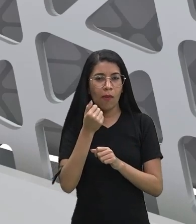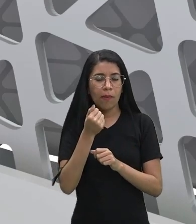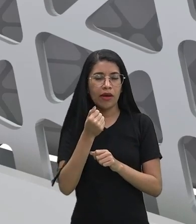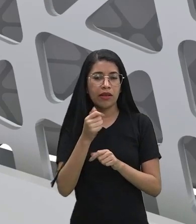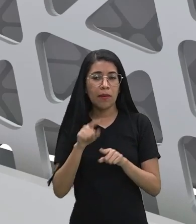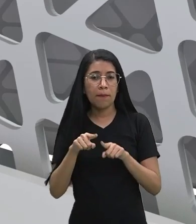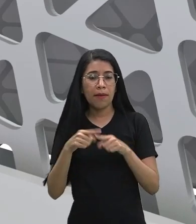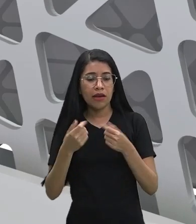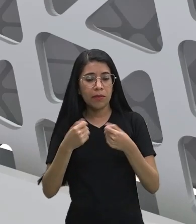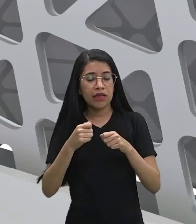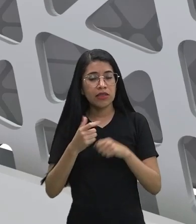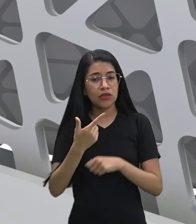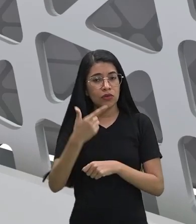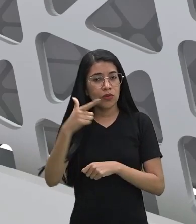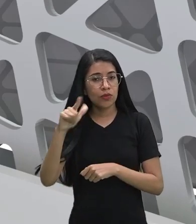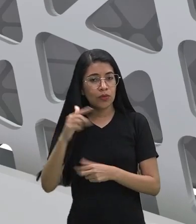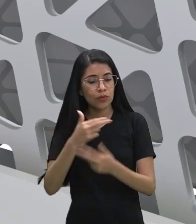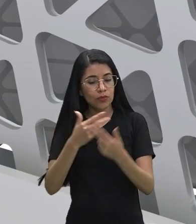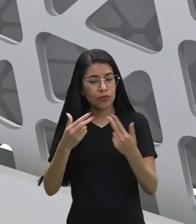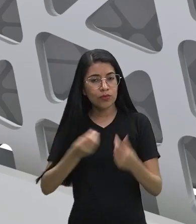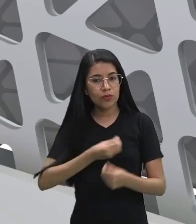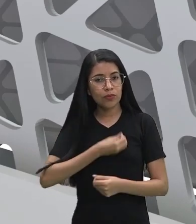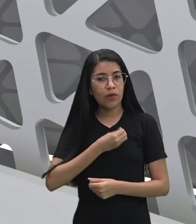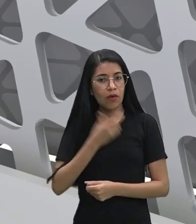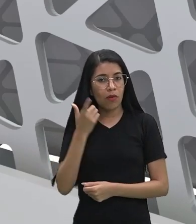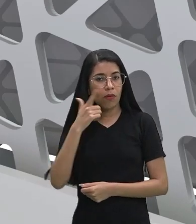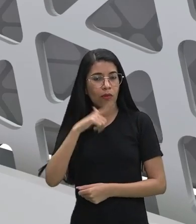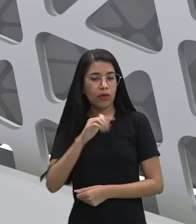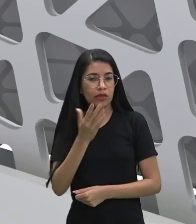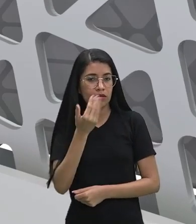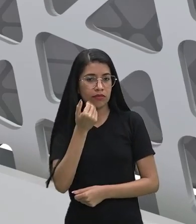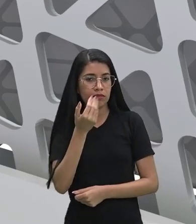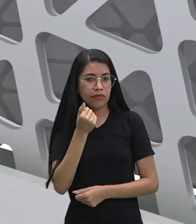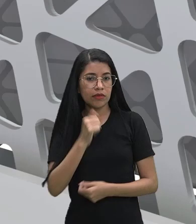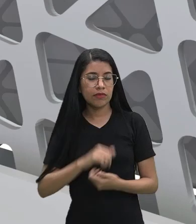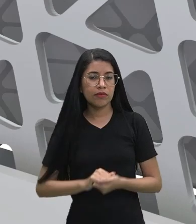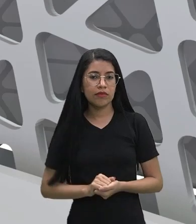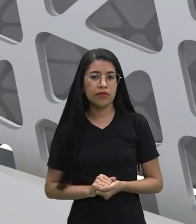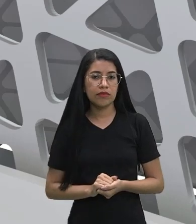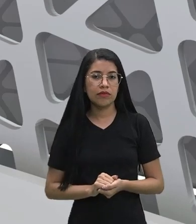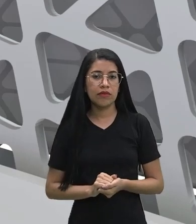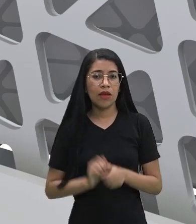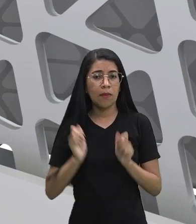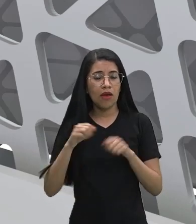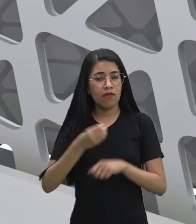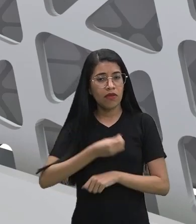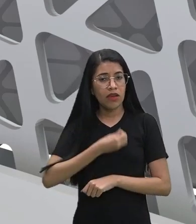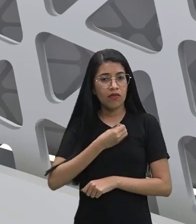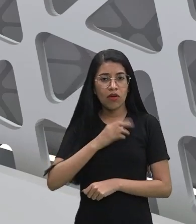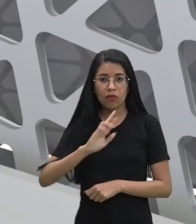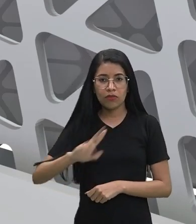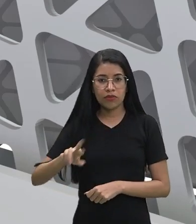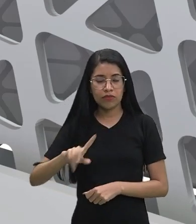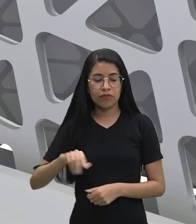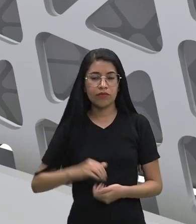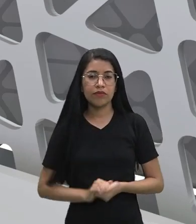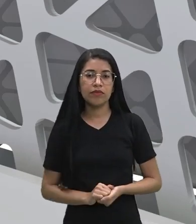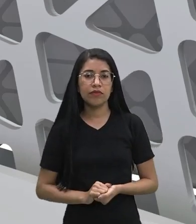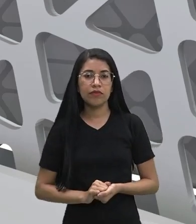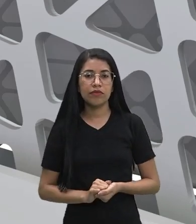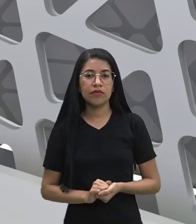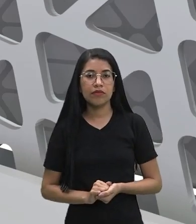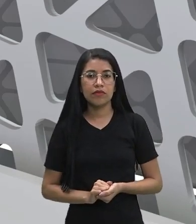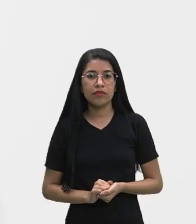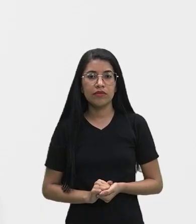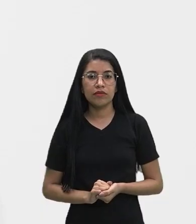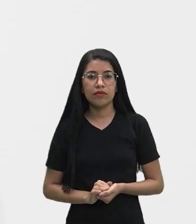mas eles precisam de um outro ser para se alimentar, tá? Outro ser vivo ou não vivo, ok? Muito bem, vamos botar lá na